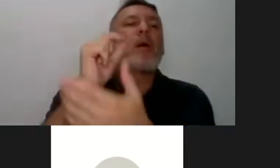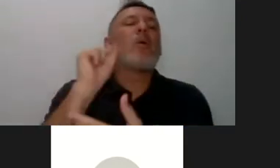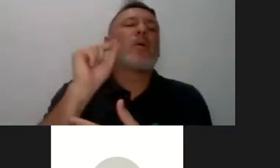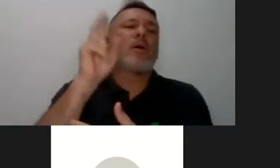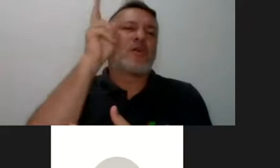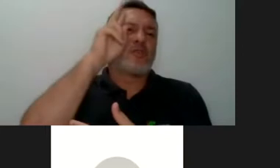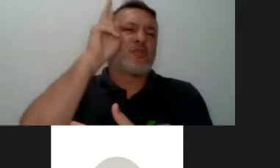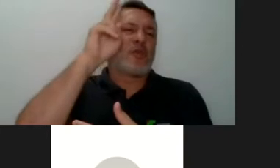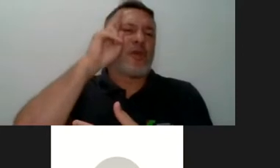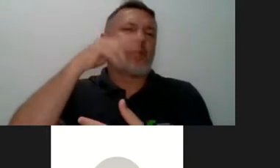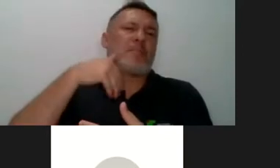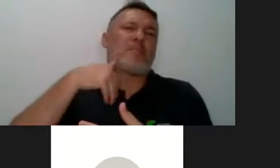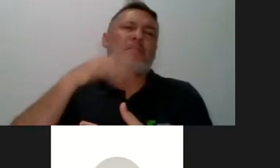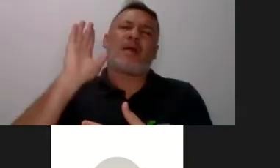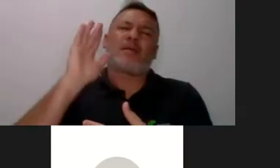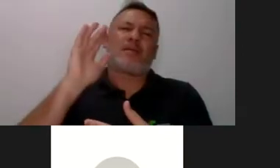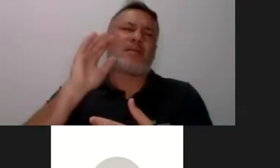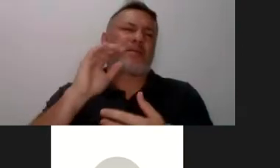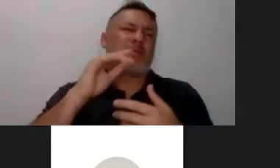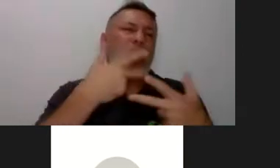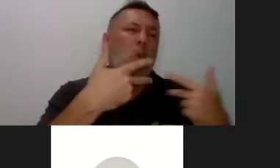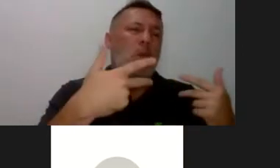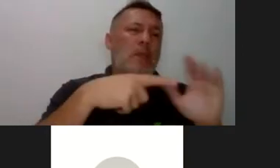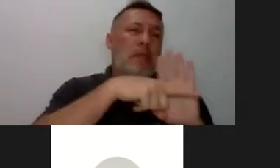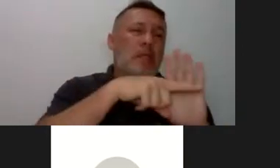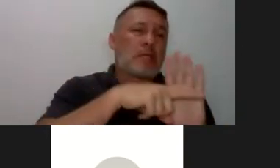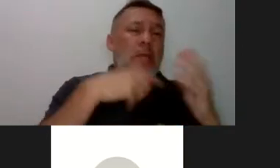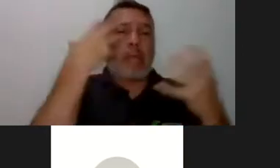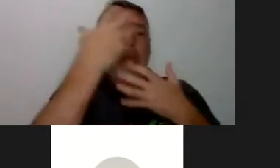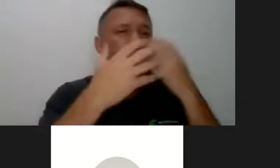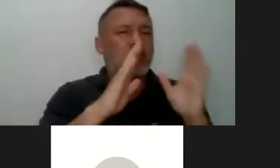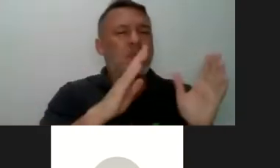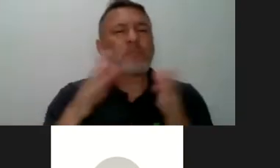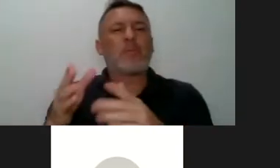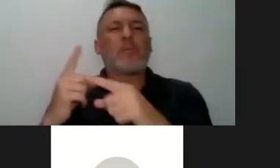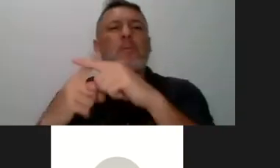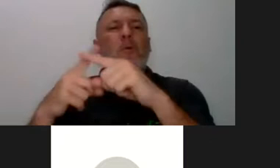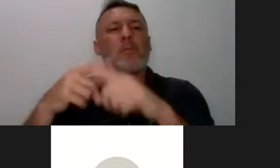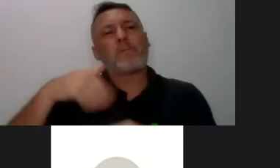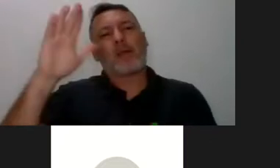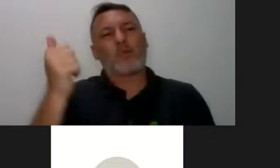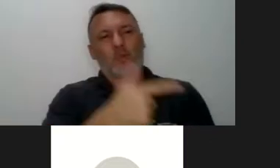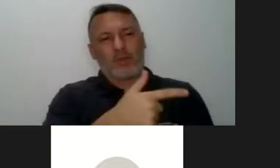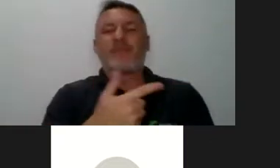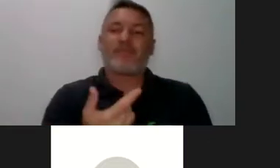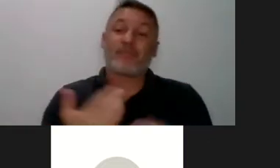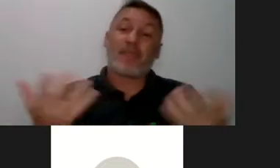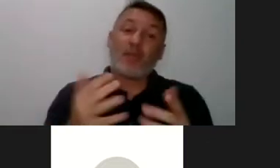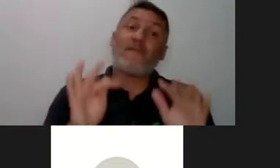tudo que vocês viveram e enfrentaram e todos os desafios. Hoje é final de